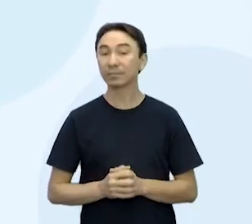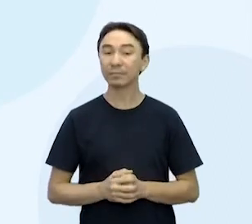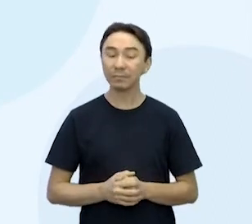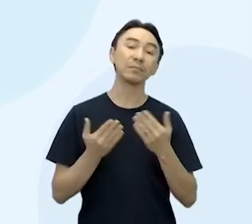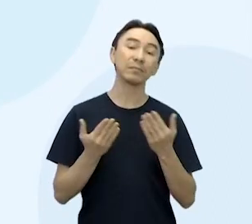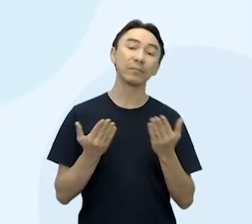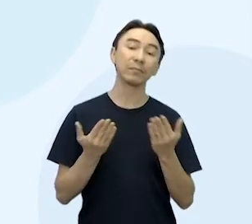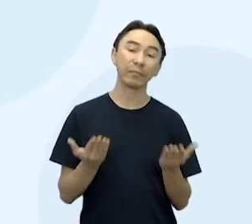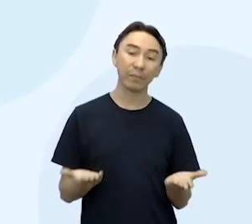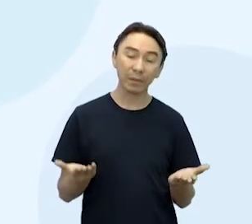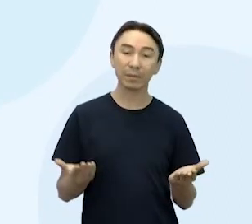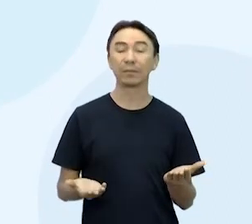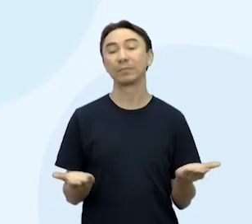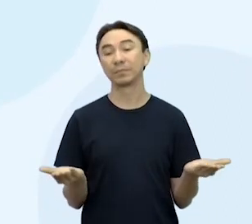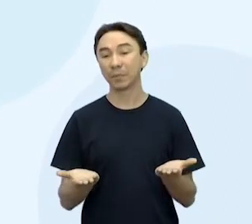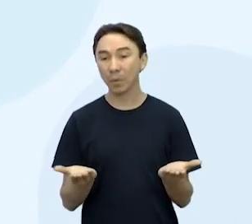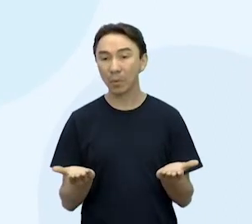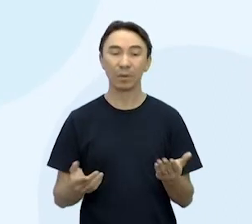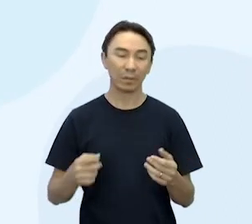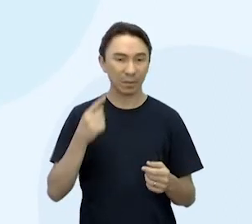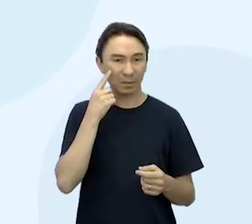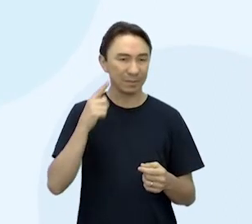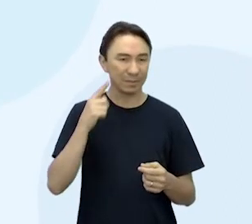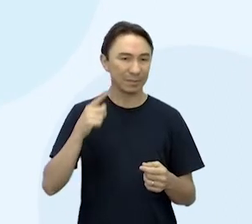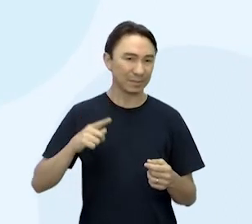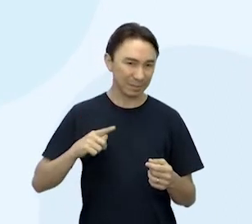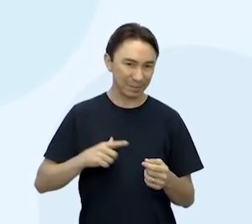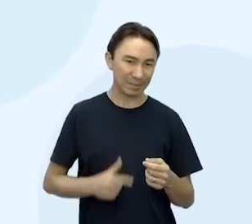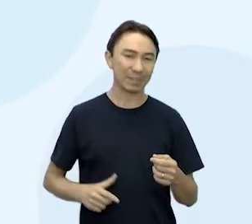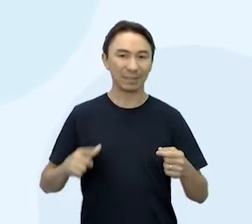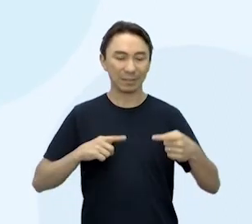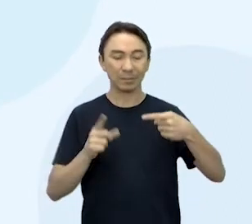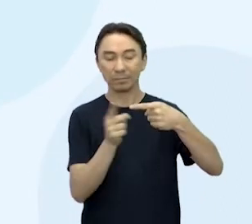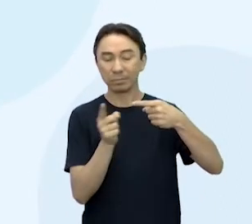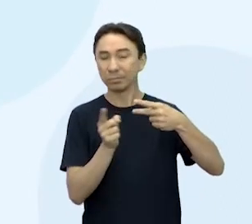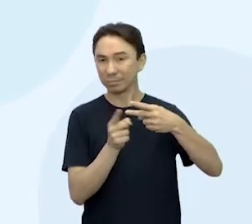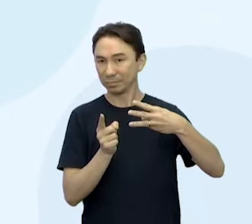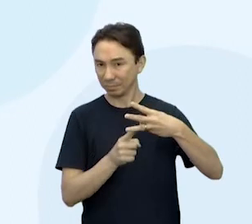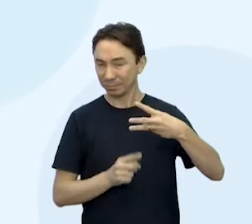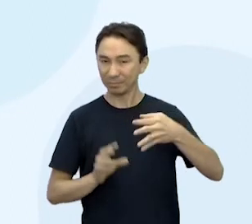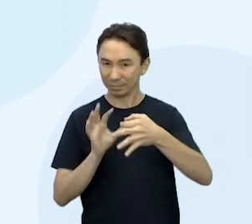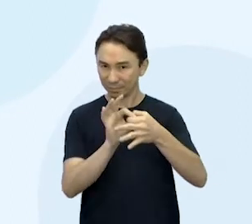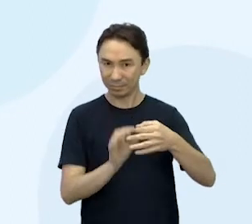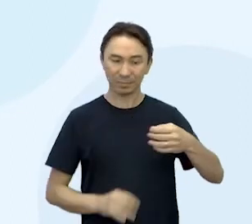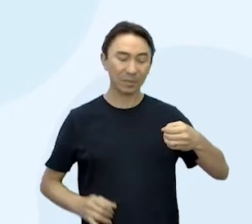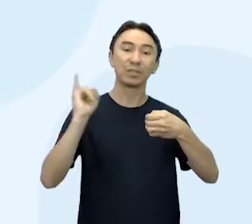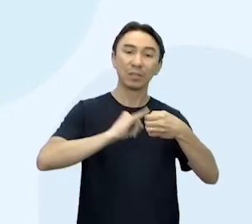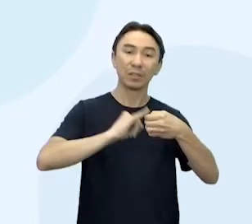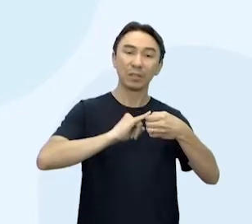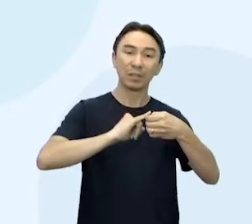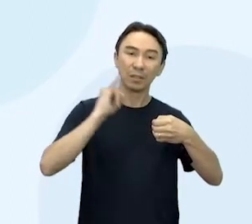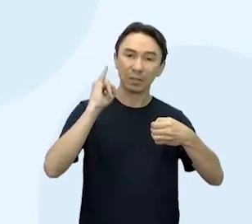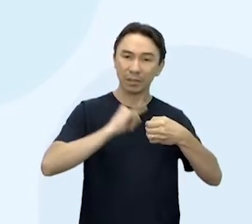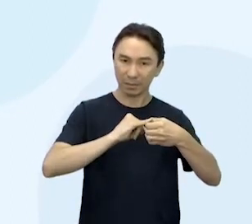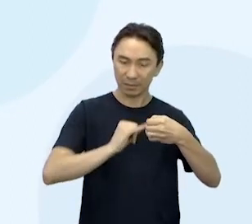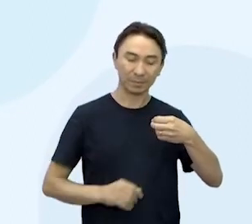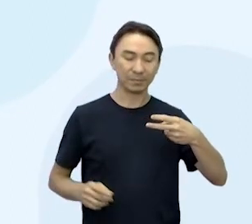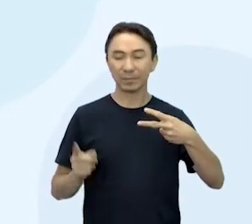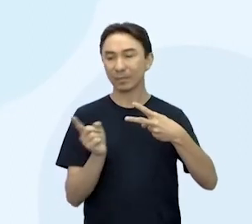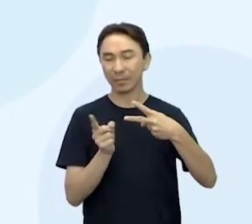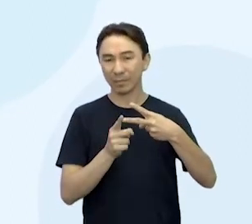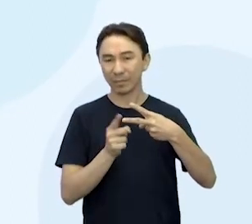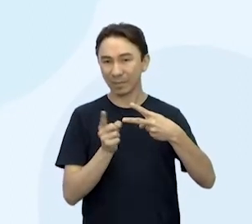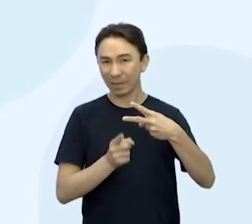E aí eu vou retomar um pouquinho das 3 ligações, ligação iônica, ligação covalente e ligação